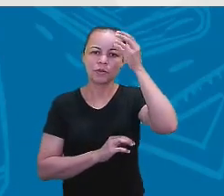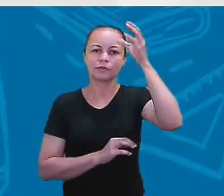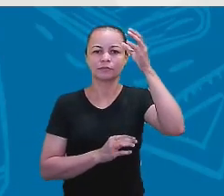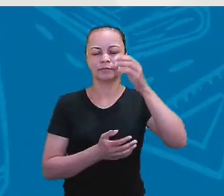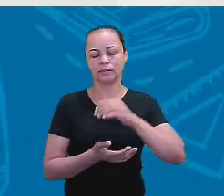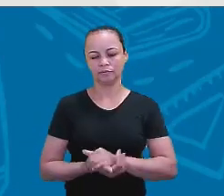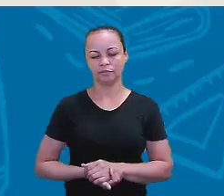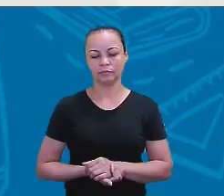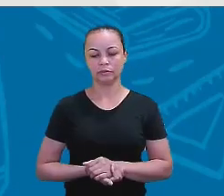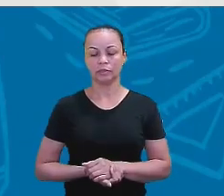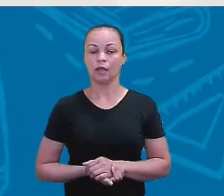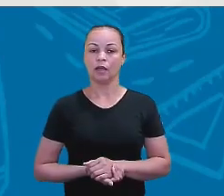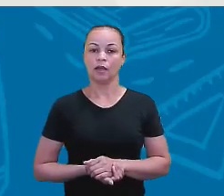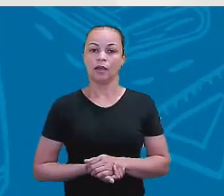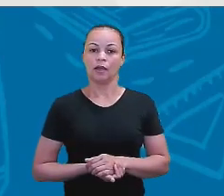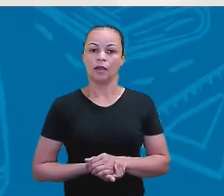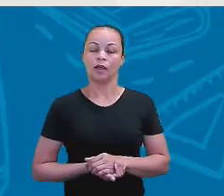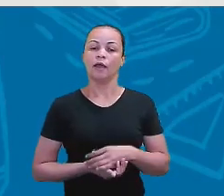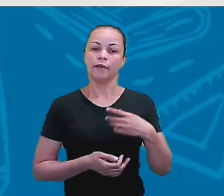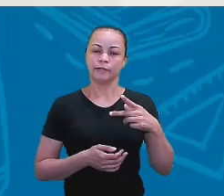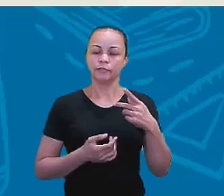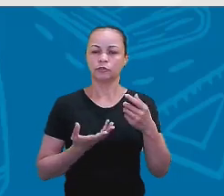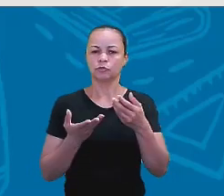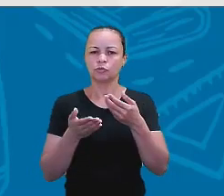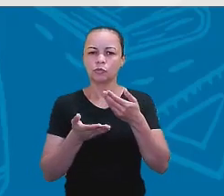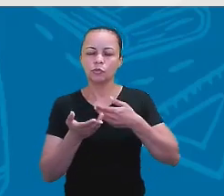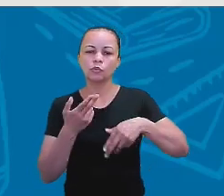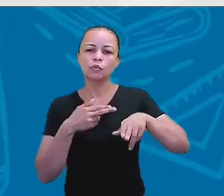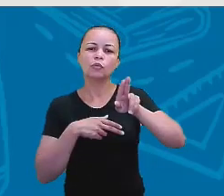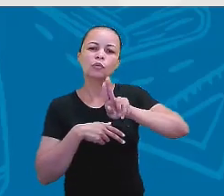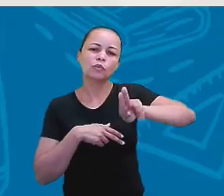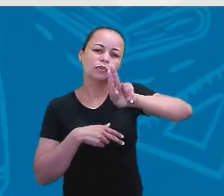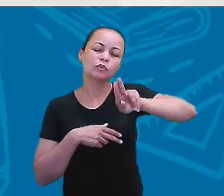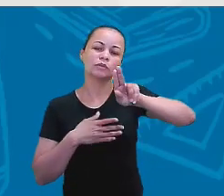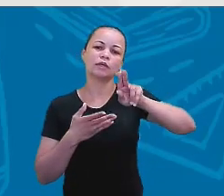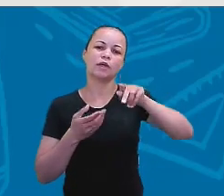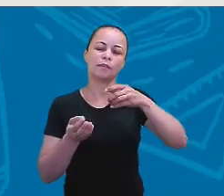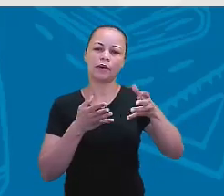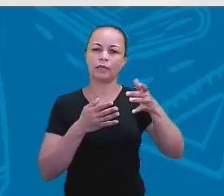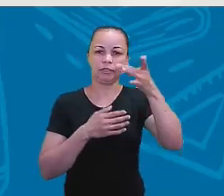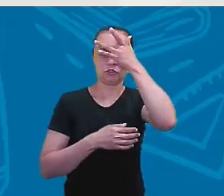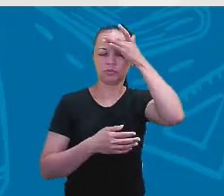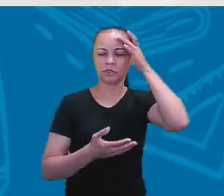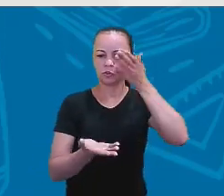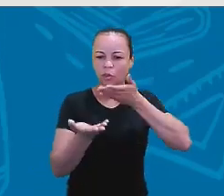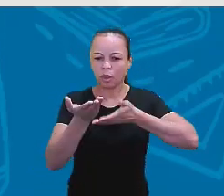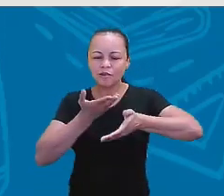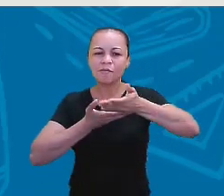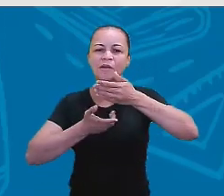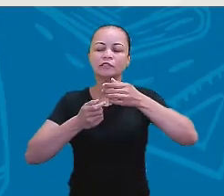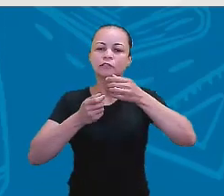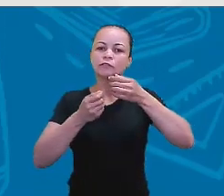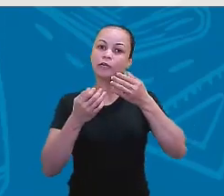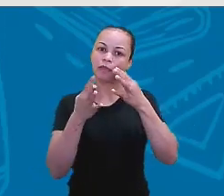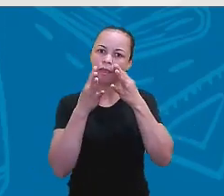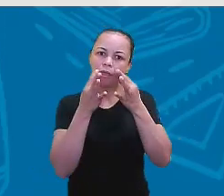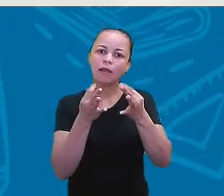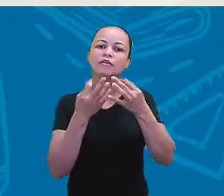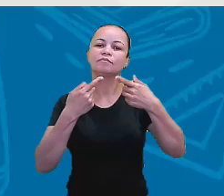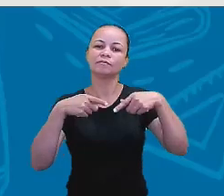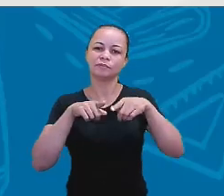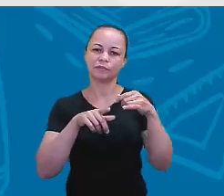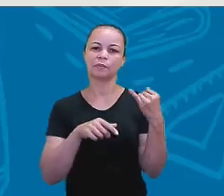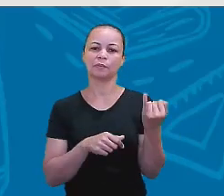possa usar ele para encantar o outro. Para que o outro veja em você algo que seja inspirador.